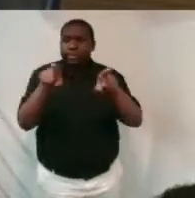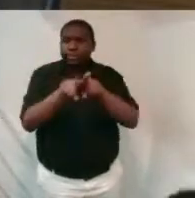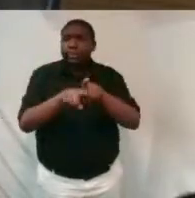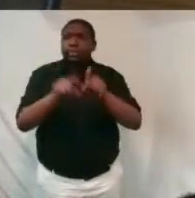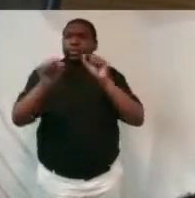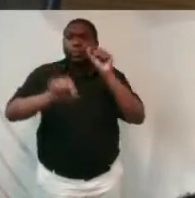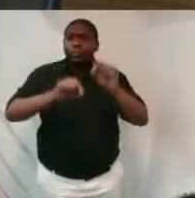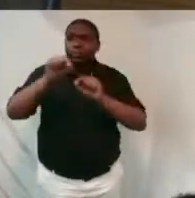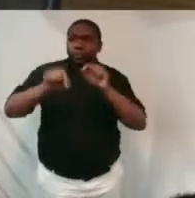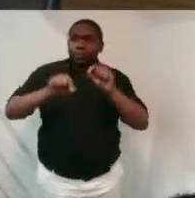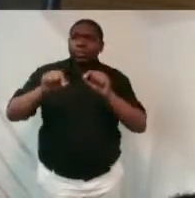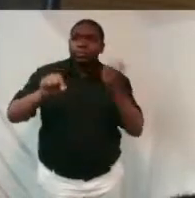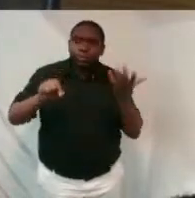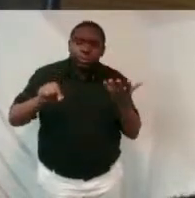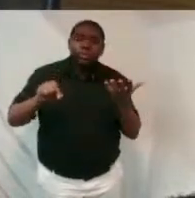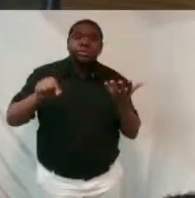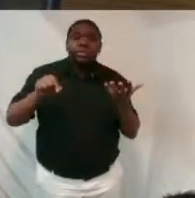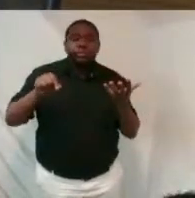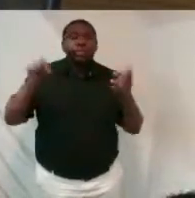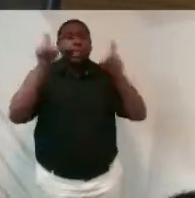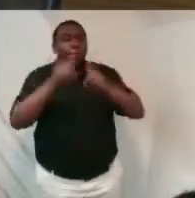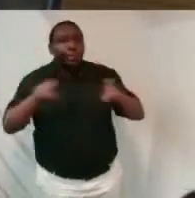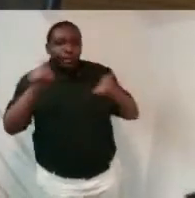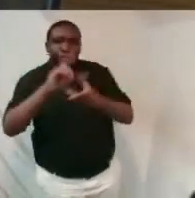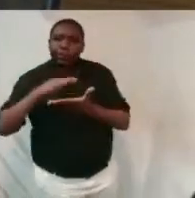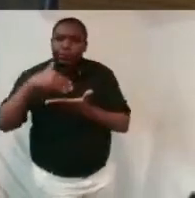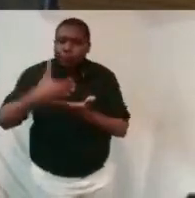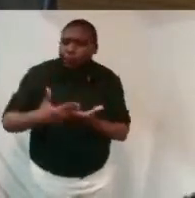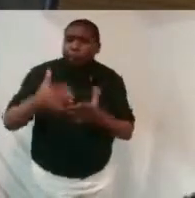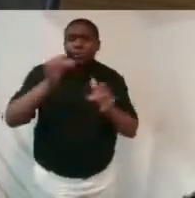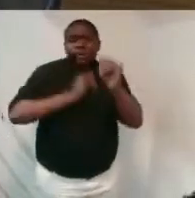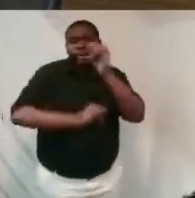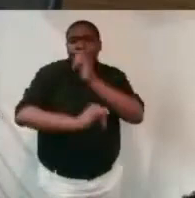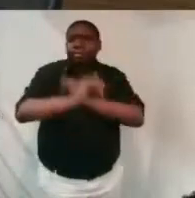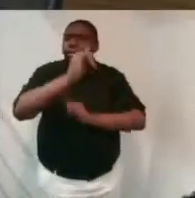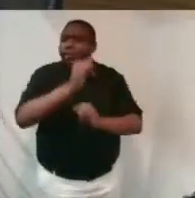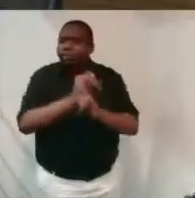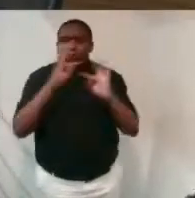rede mundial de computadores e através dos canais de